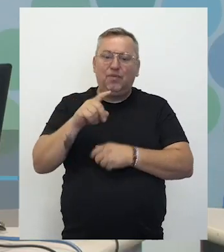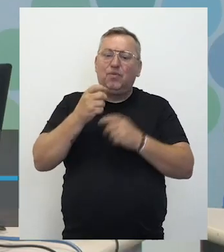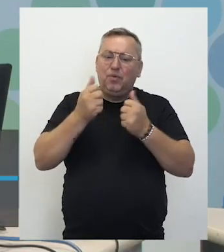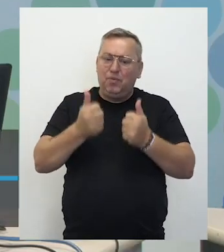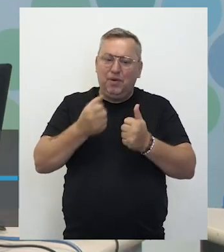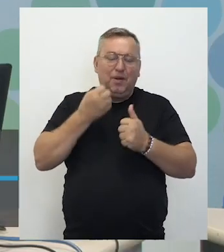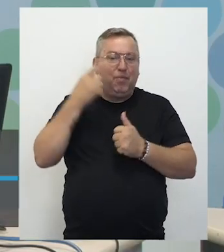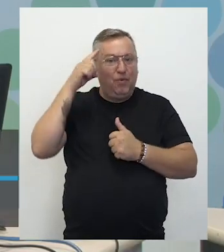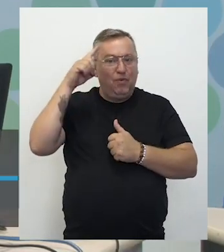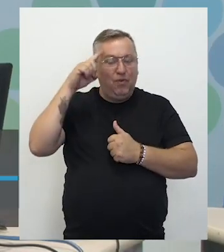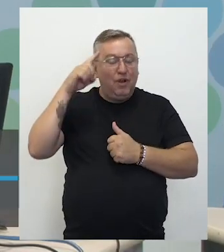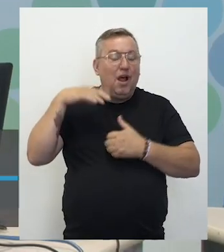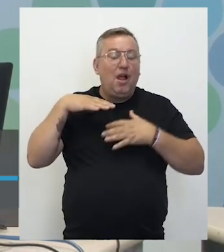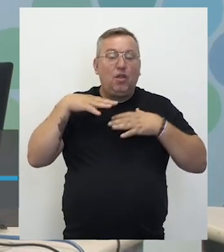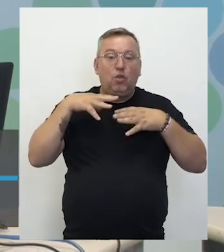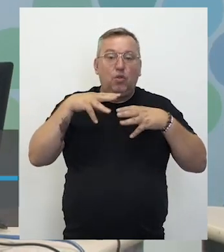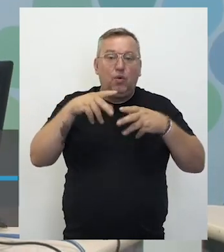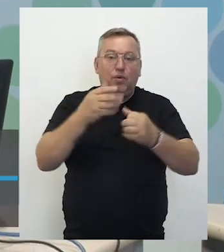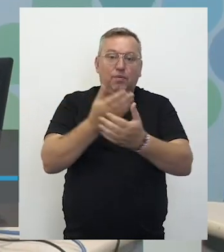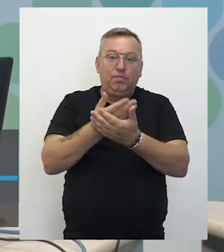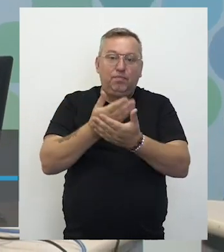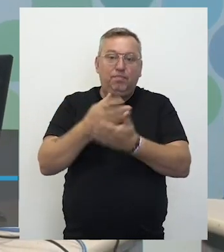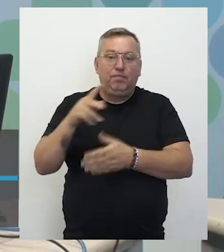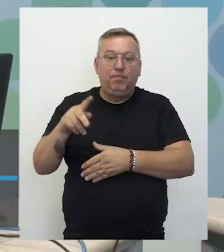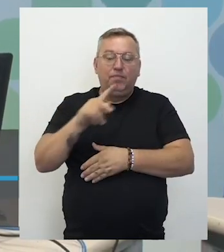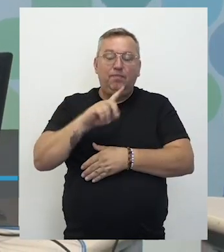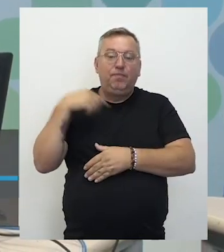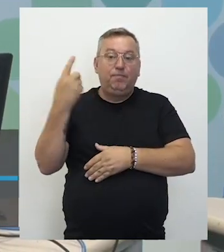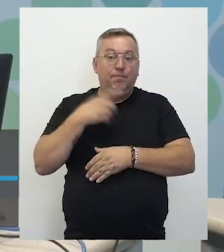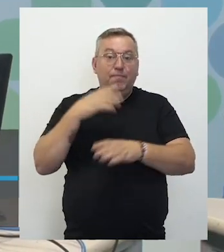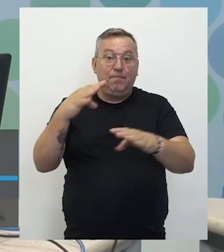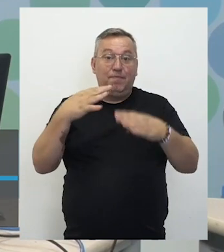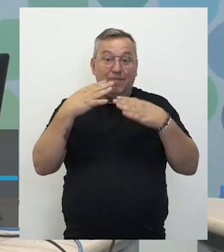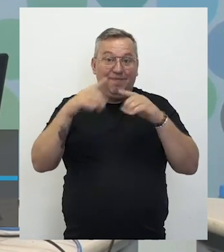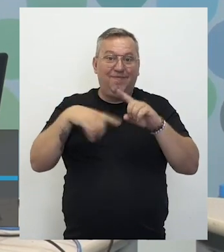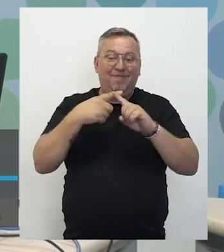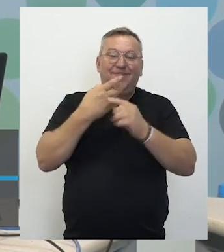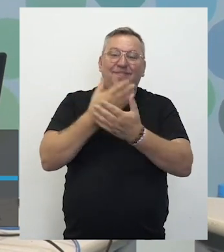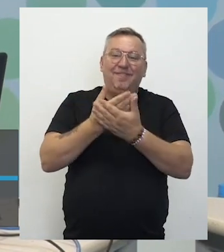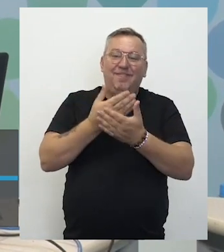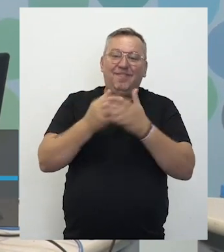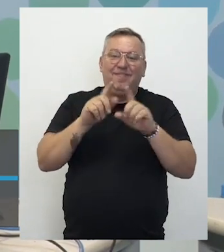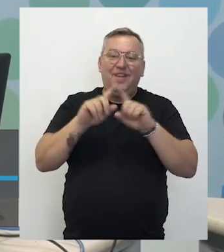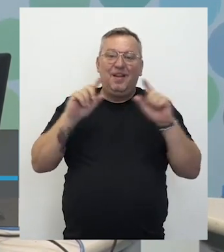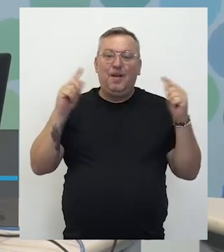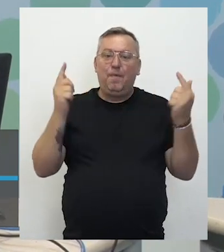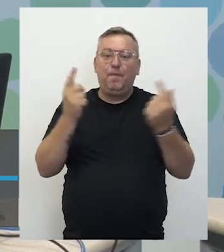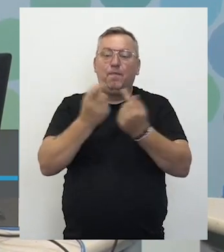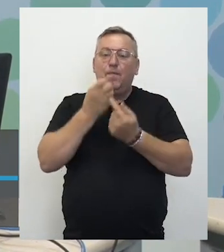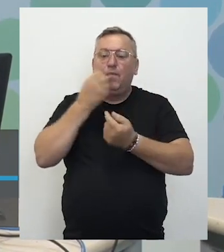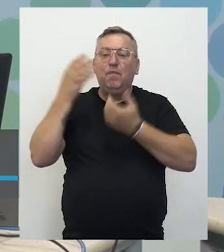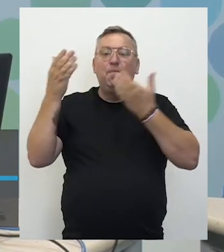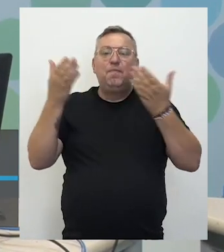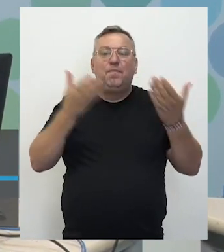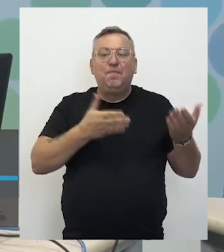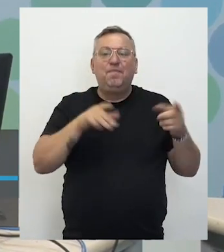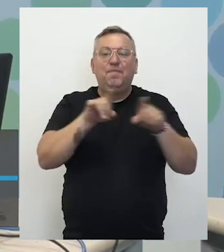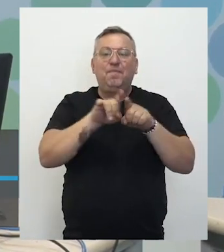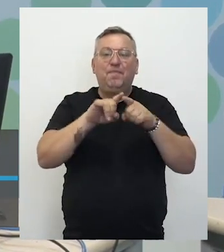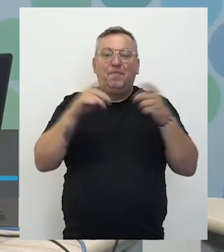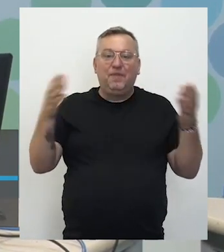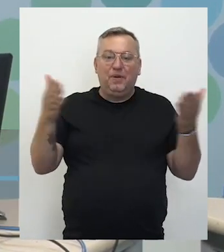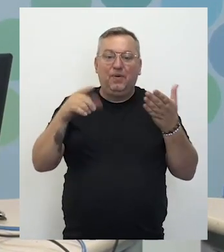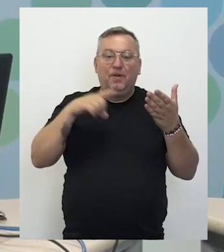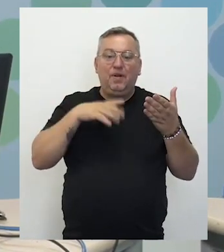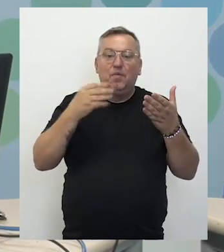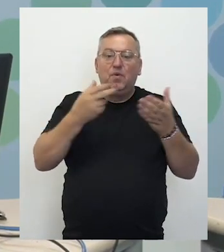bem? Bom dia a todos os estudantes, professores que nos acompanham. Mais uma aula de geografia, né? Sejam todos bem-vindos. E hoje a gente tem muita